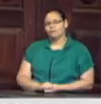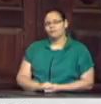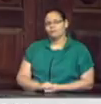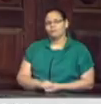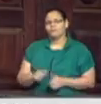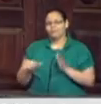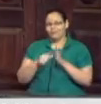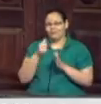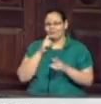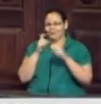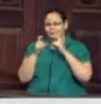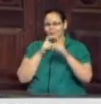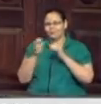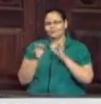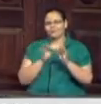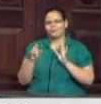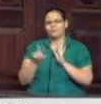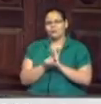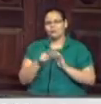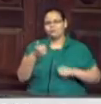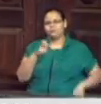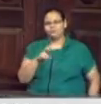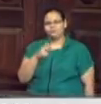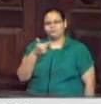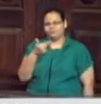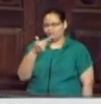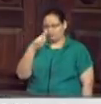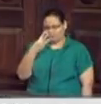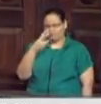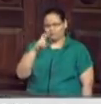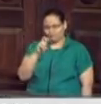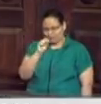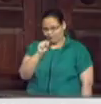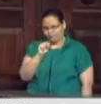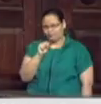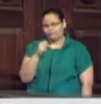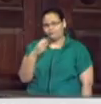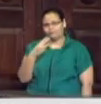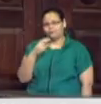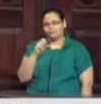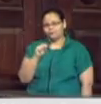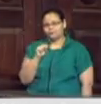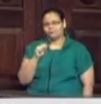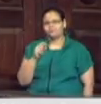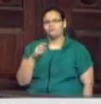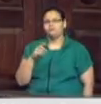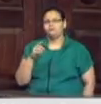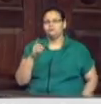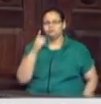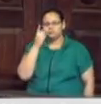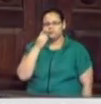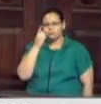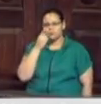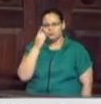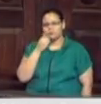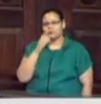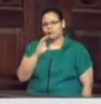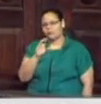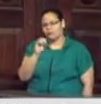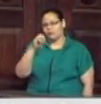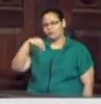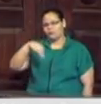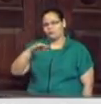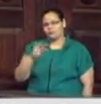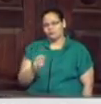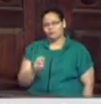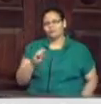Em primeira discussão, projeto de lei número 1538 de 2016, de autoria dos deputados Conte, Bittencourt, Tia Ju e Tio Carlos, que dispõe